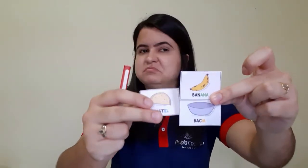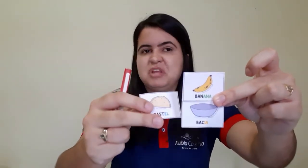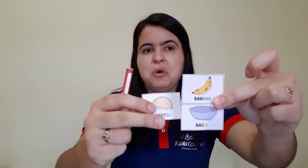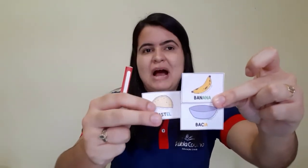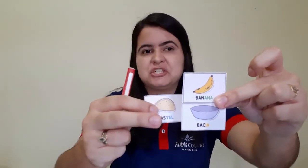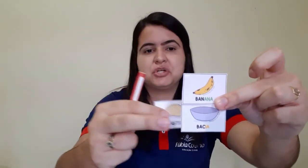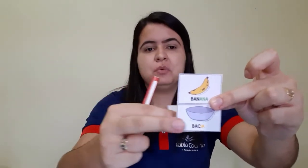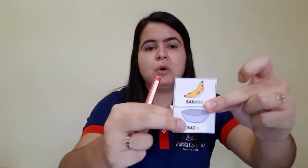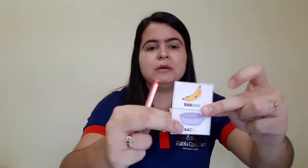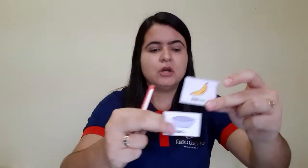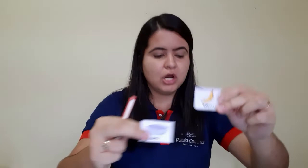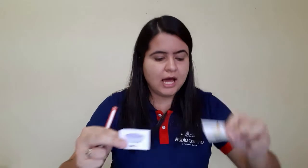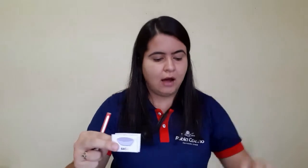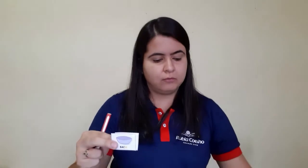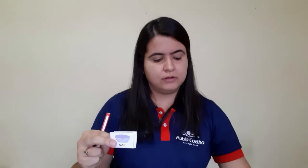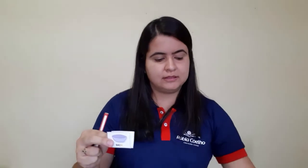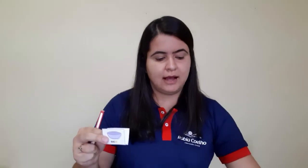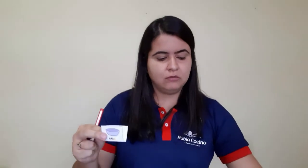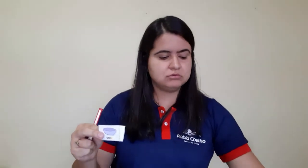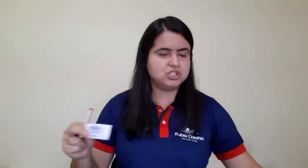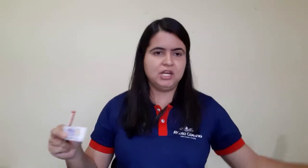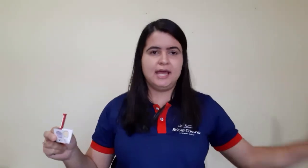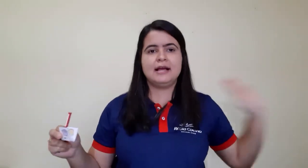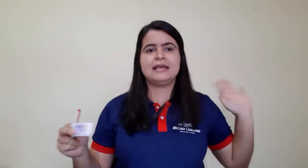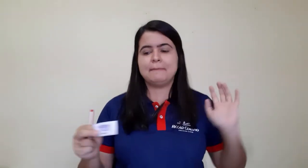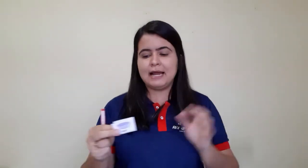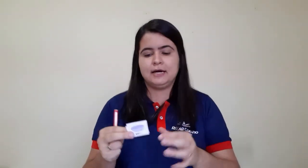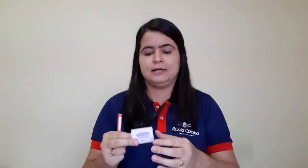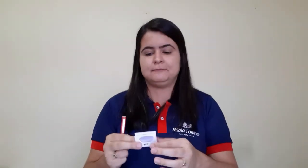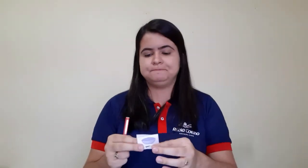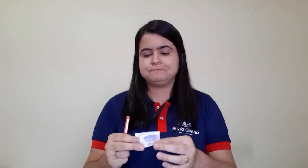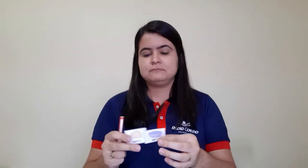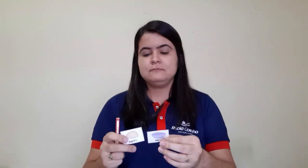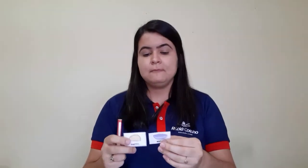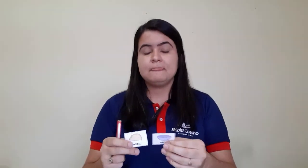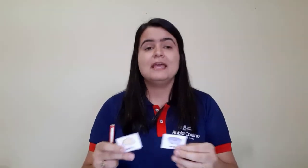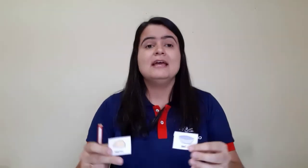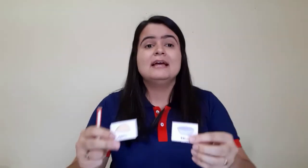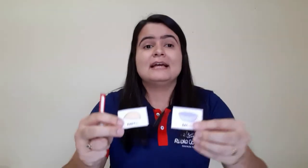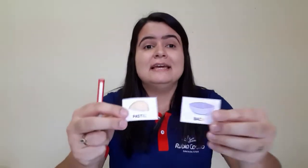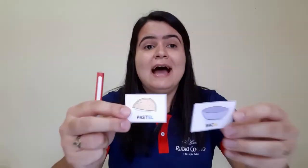Combinou? Eu acho que não combinou, não. Então, tirei aqui a banana.